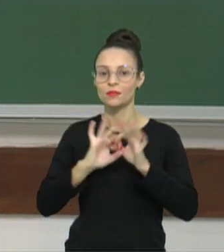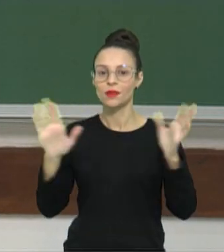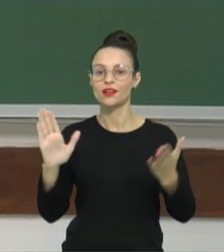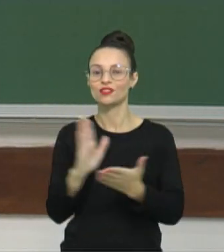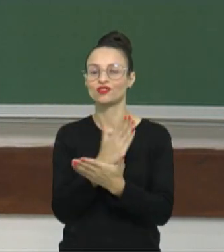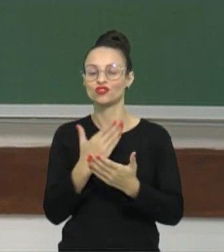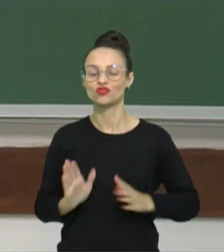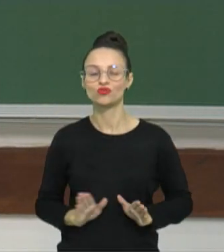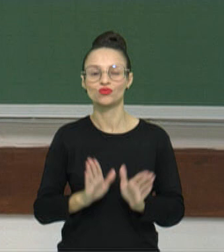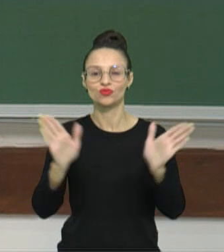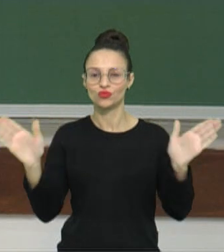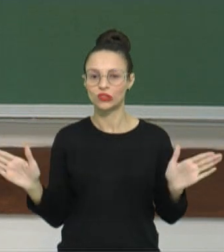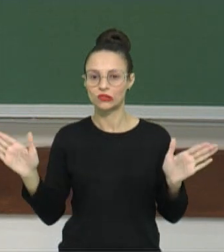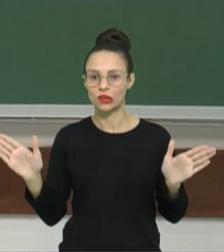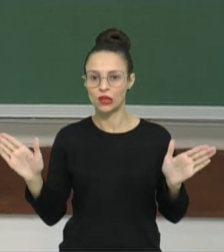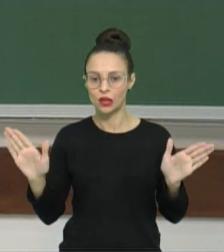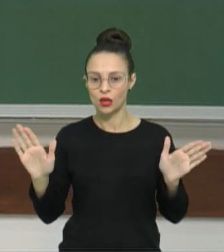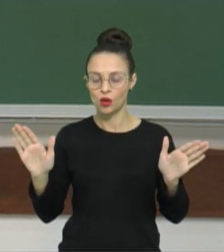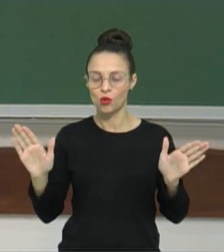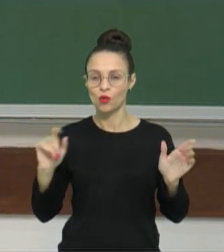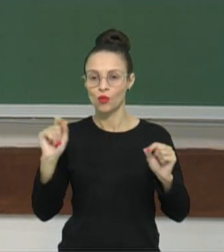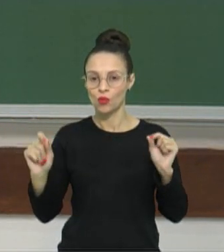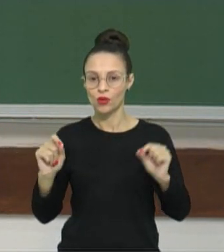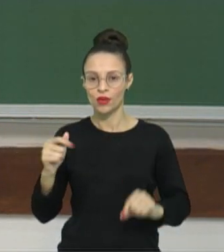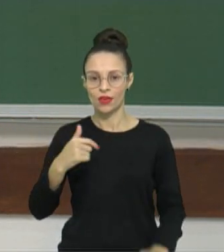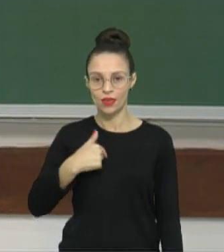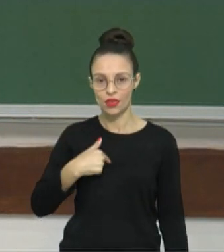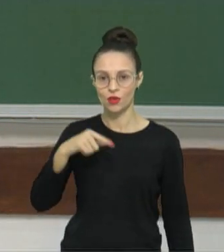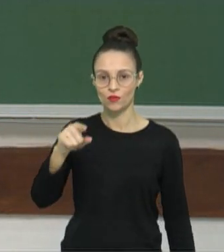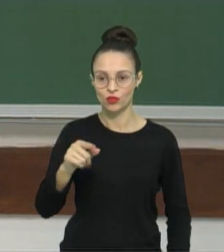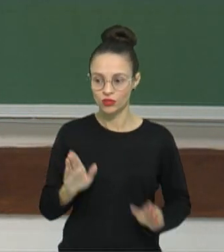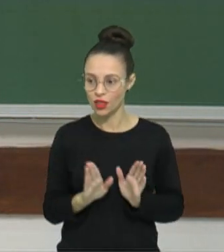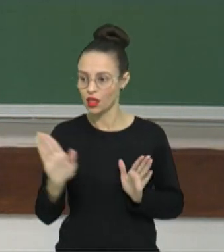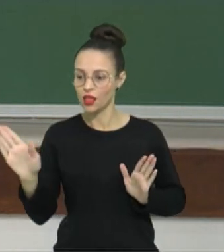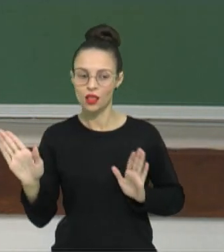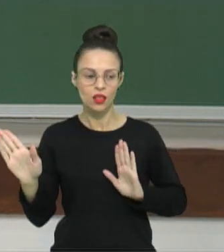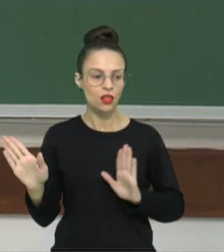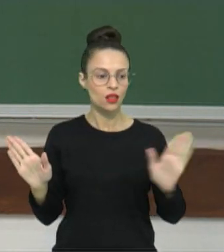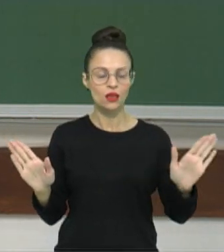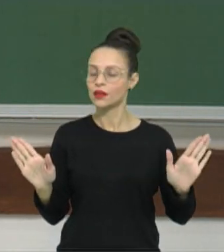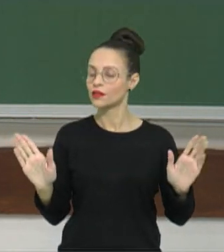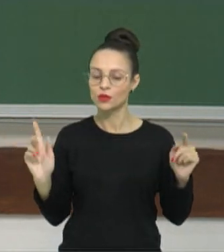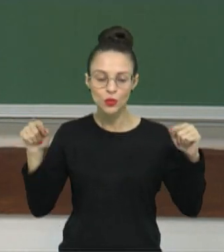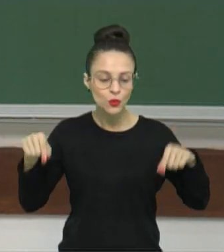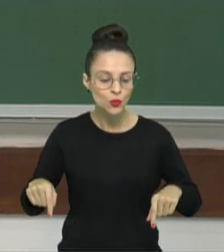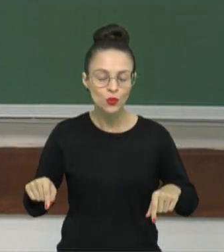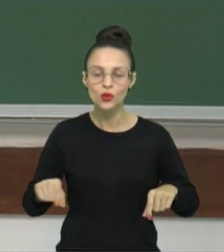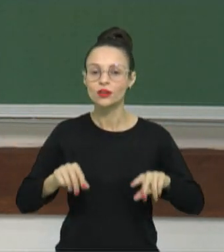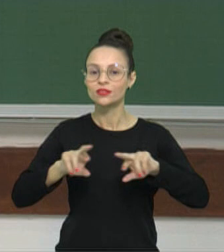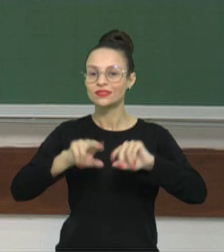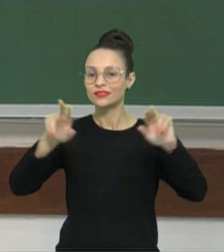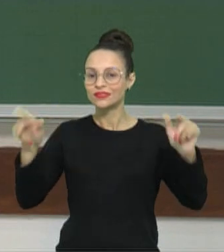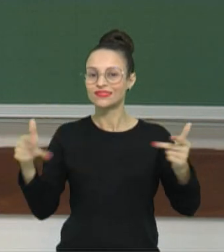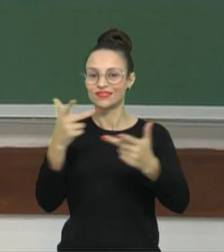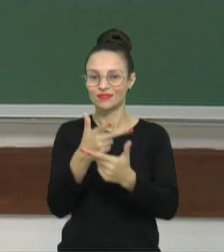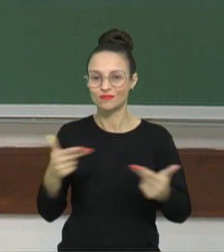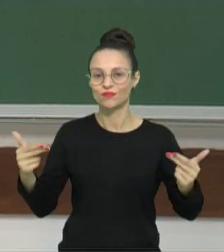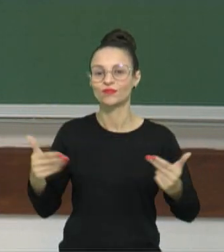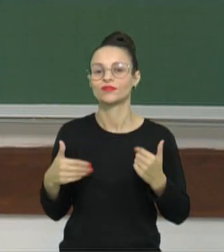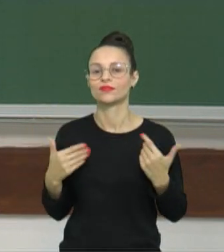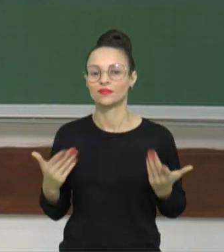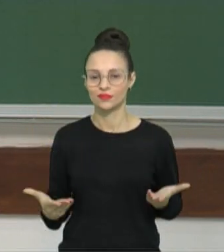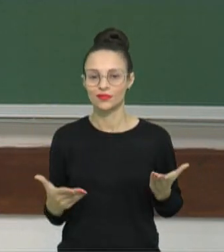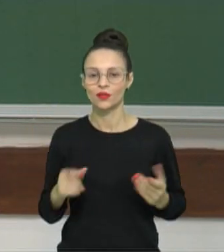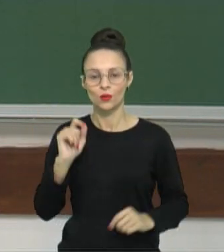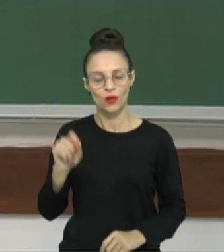divisão, desse abismo que se abre entre eu e você, e fulano e cicrano, e entre todas as coisas